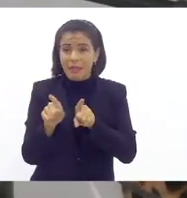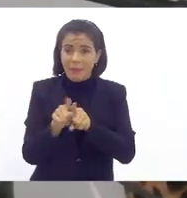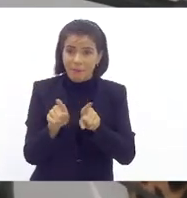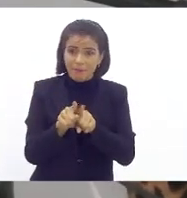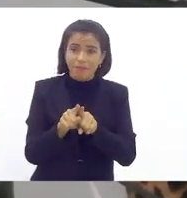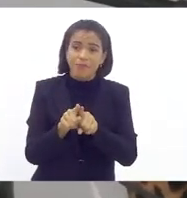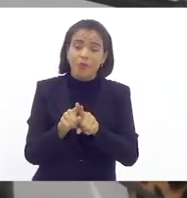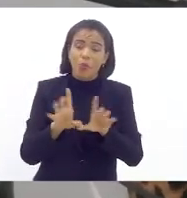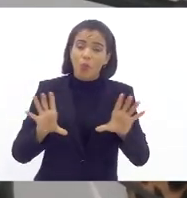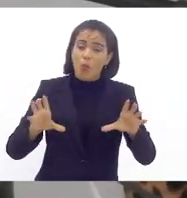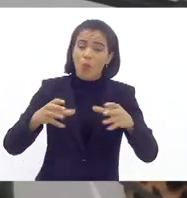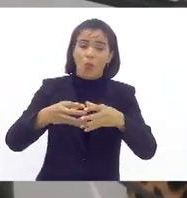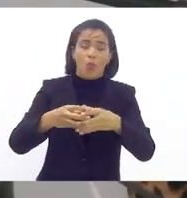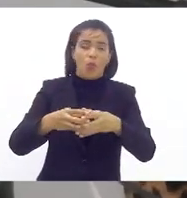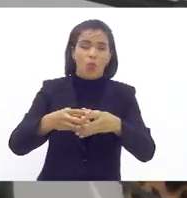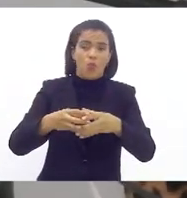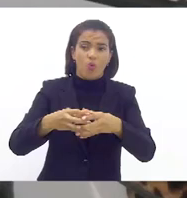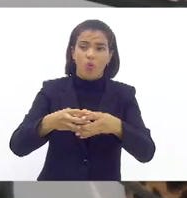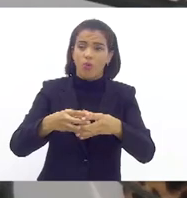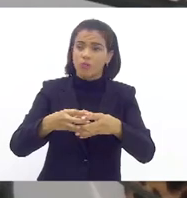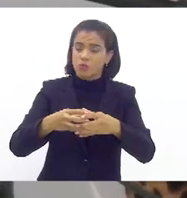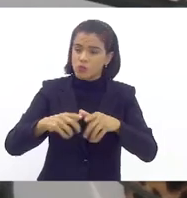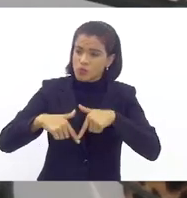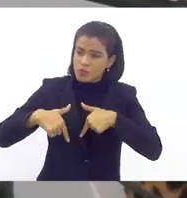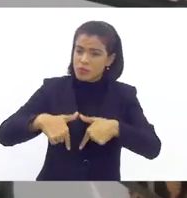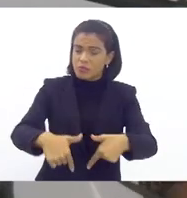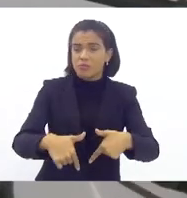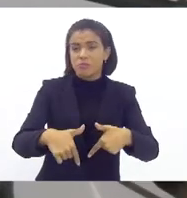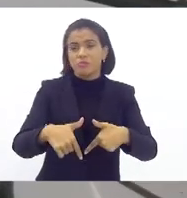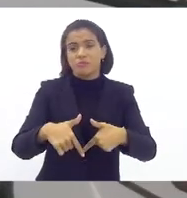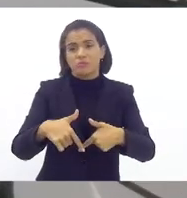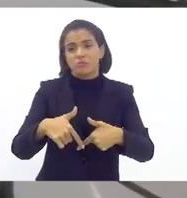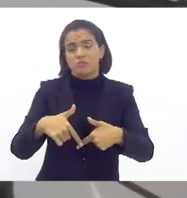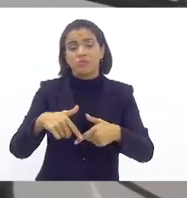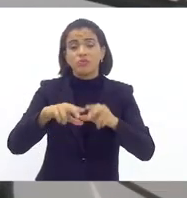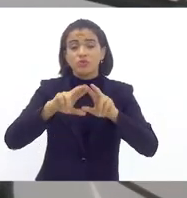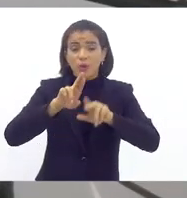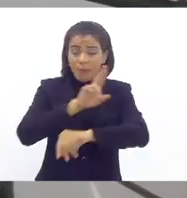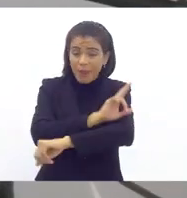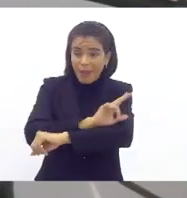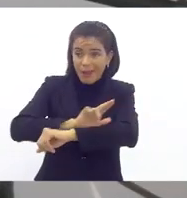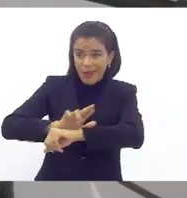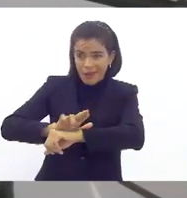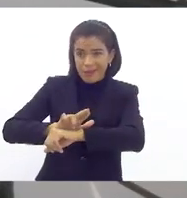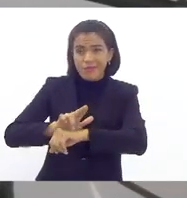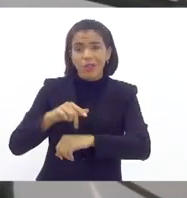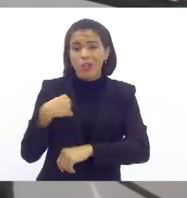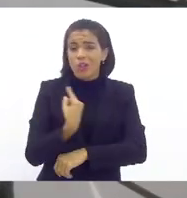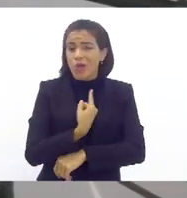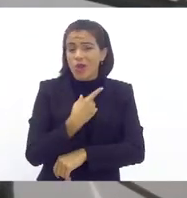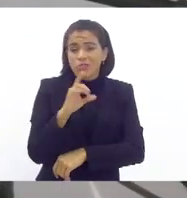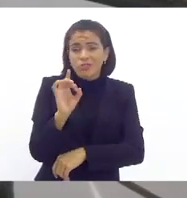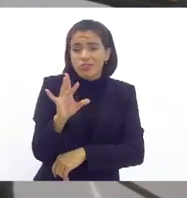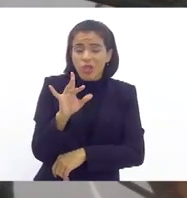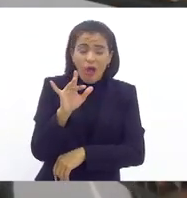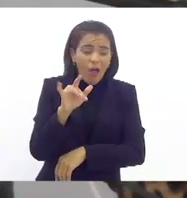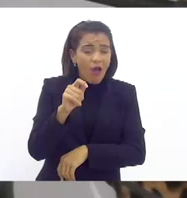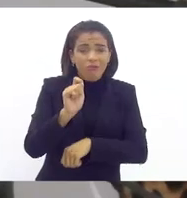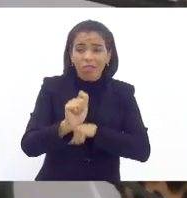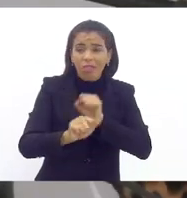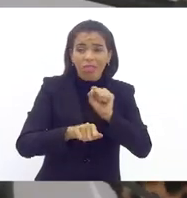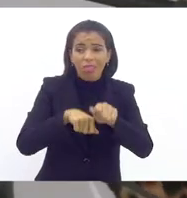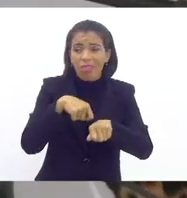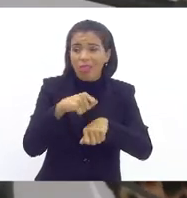um conjunto de ações relacionadas à discussão racial que nós apenas estamos aqui engateando e